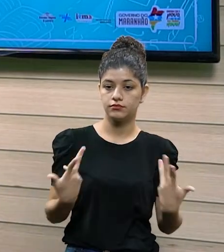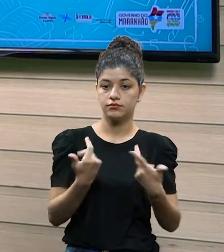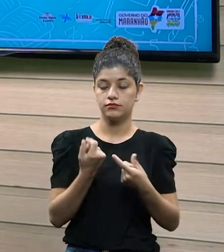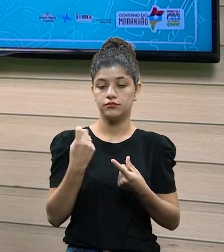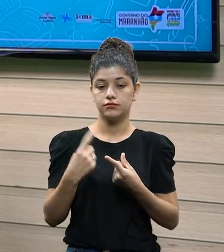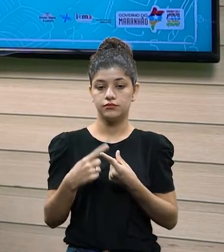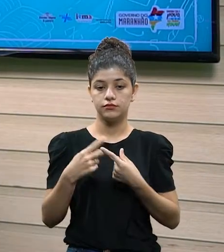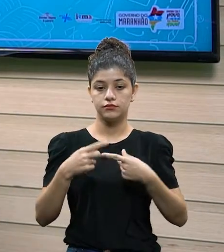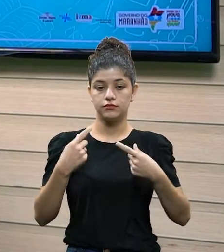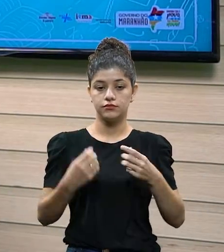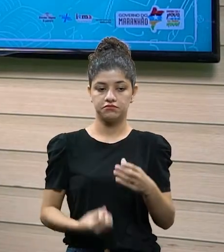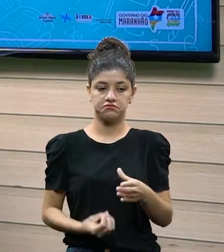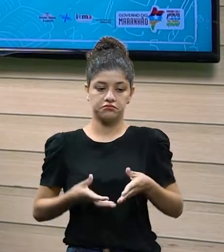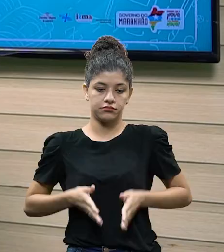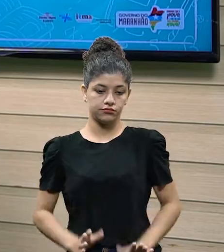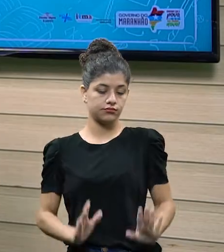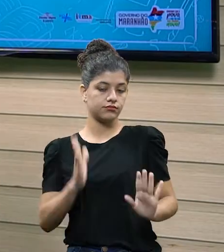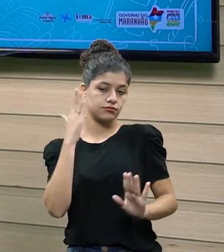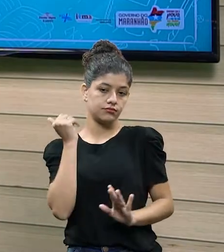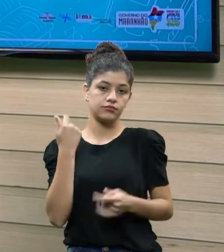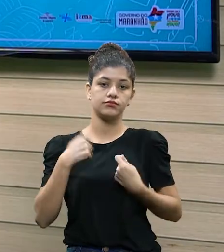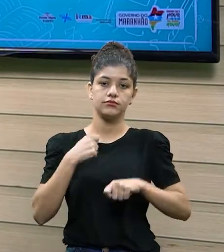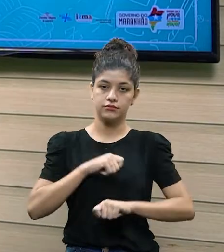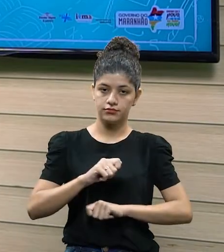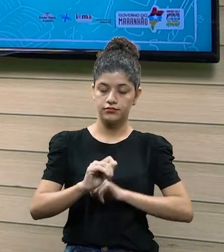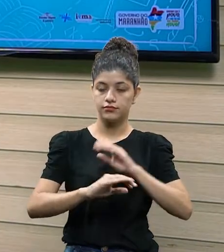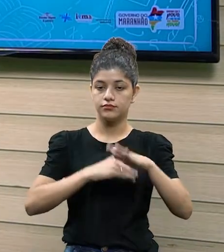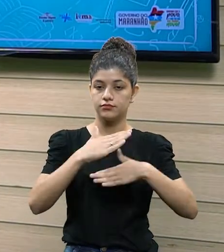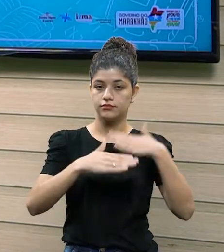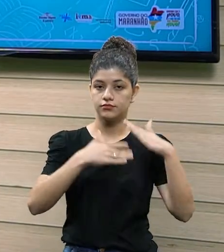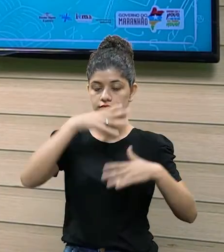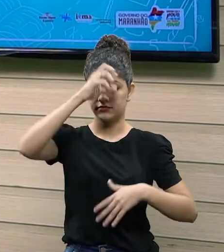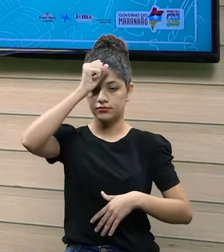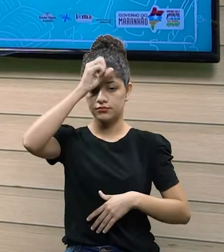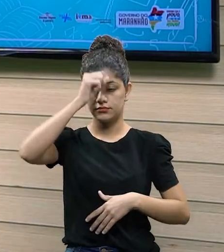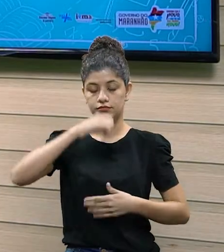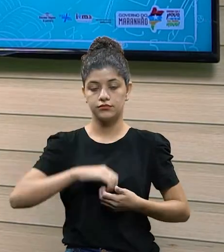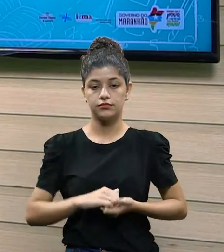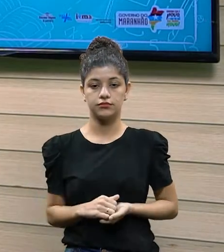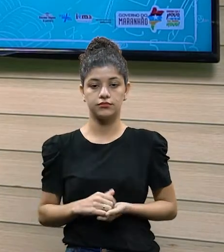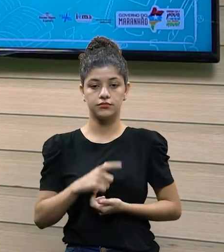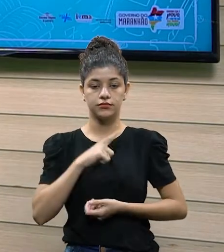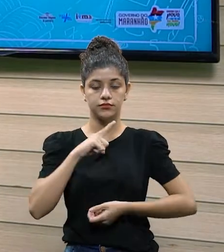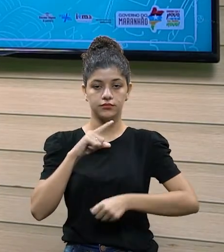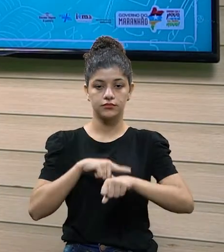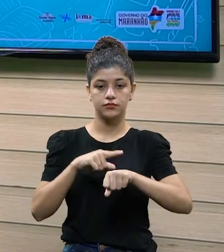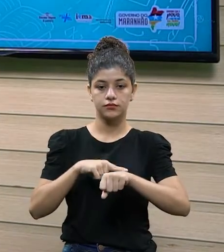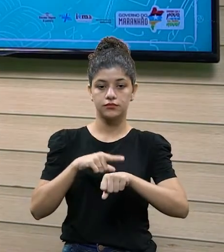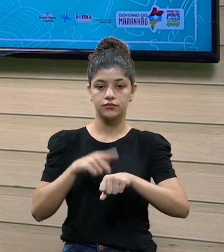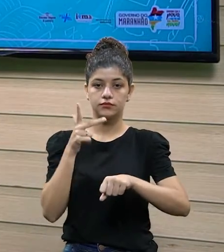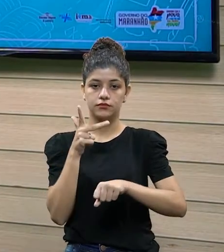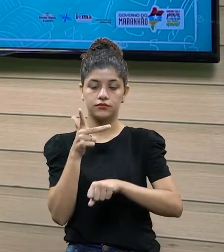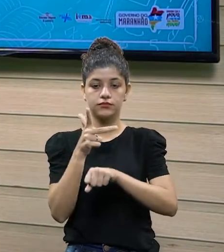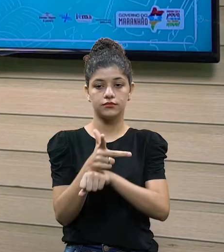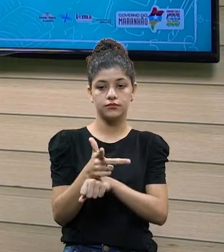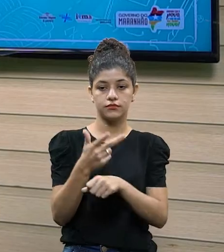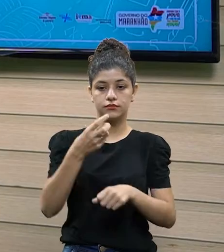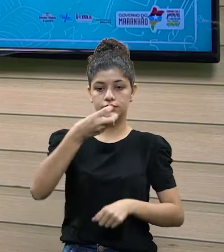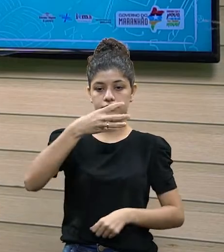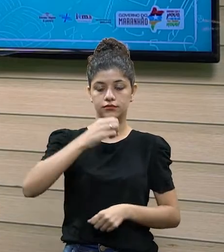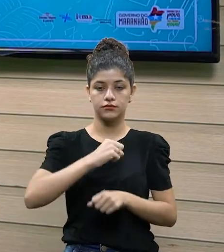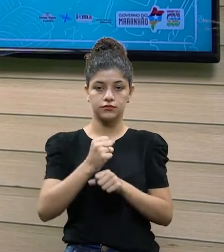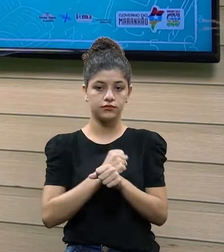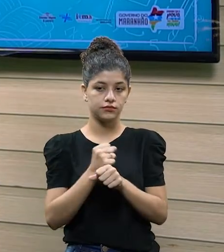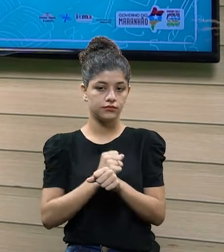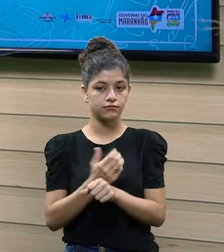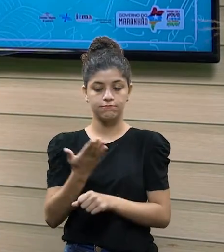ele não nasce sabendo, ele tem que buscar o aprendizado. Então, se a gente fosse fazer esse momento aqui, da TV Educação há 30 anos, acredito que não